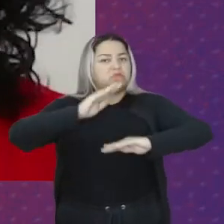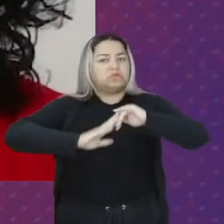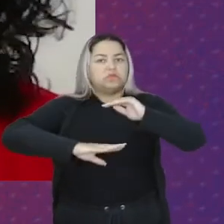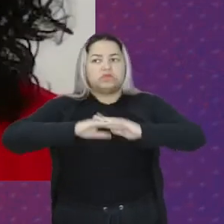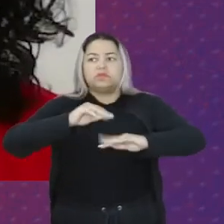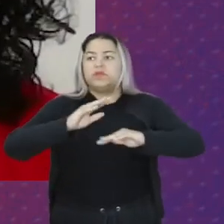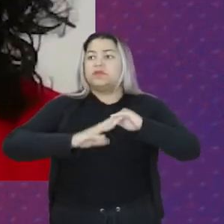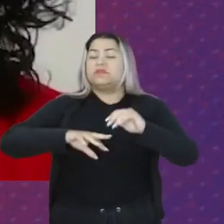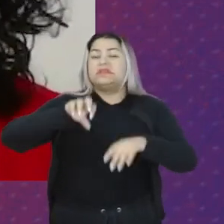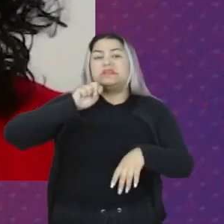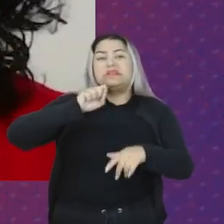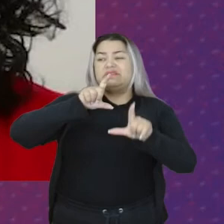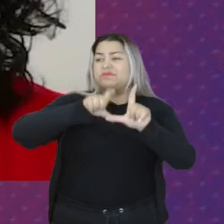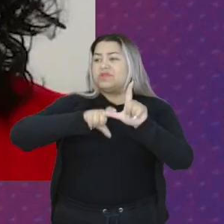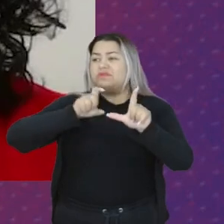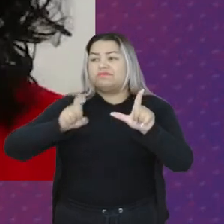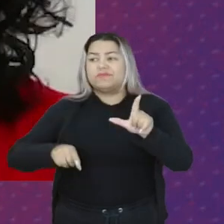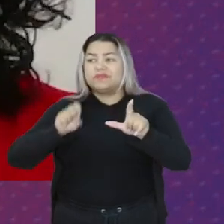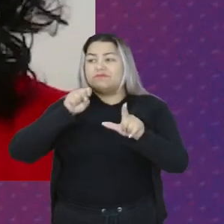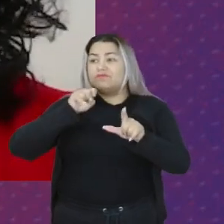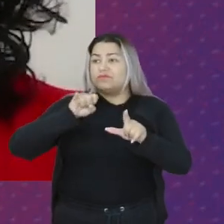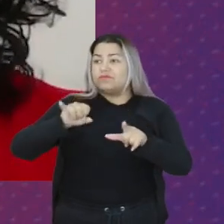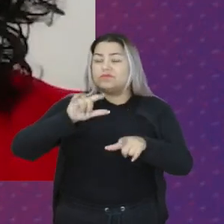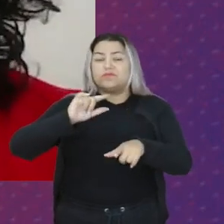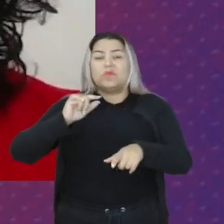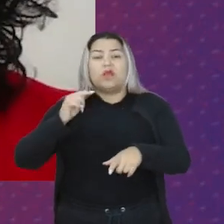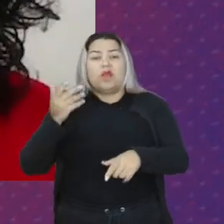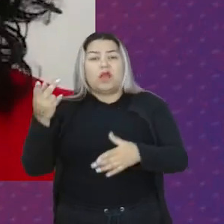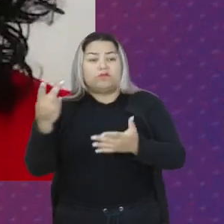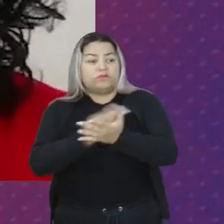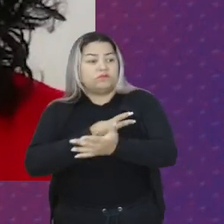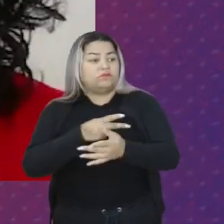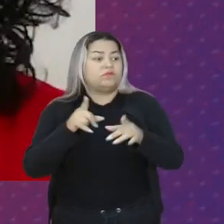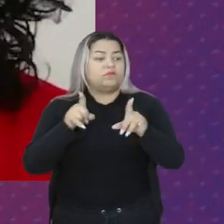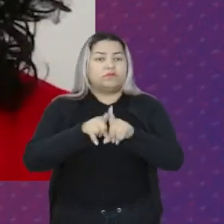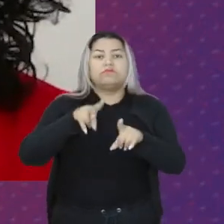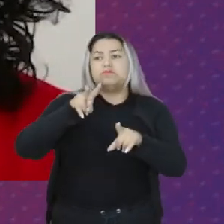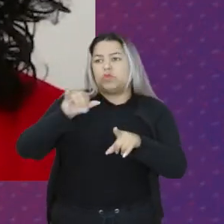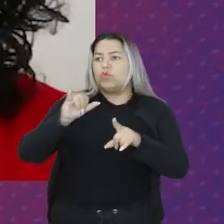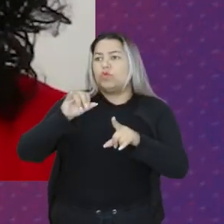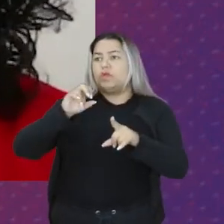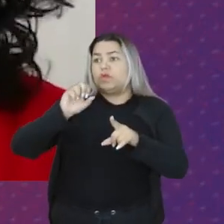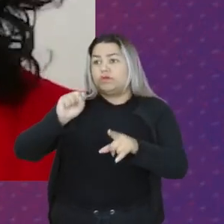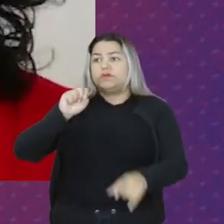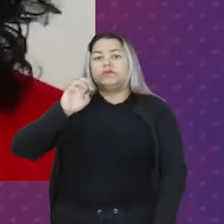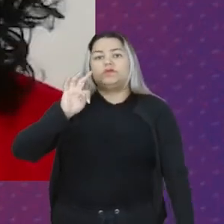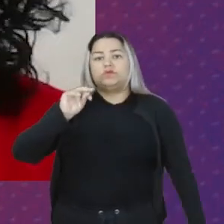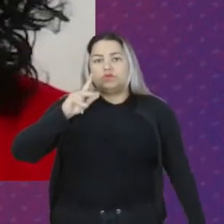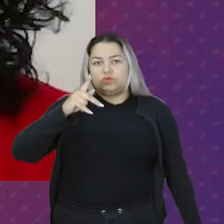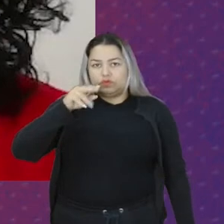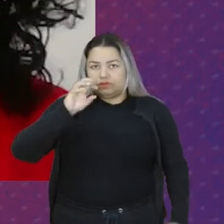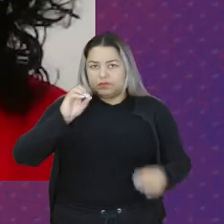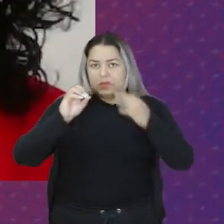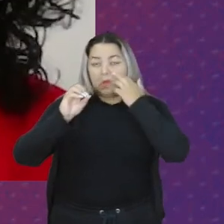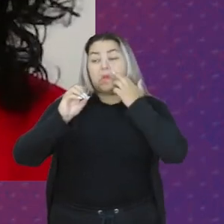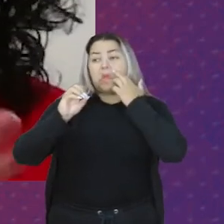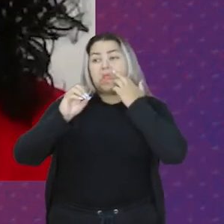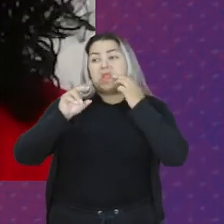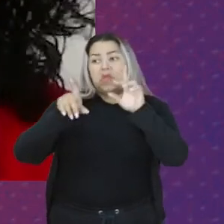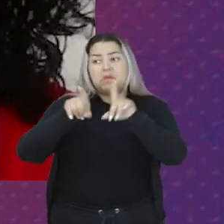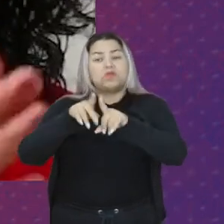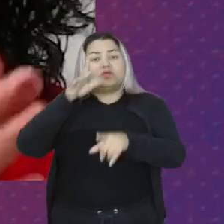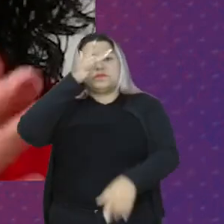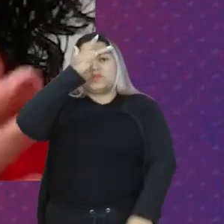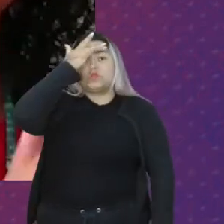se tiver acontecido conjunção carnal, vai ser caracterizado como estupro de vulnerável. E isso no caso